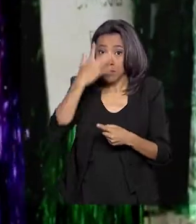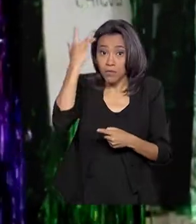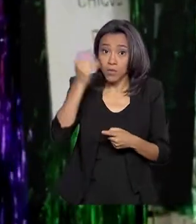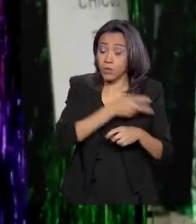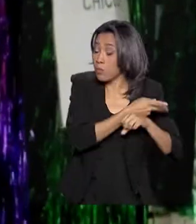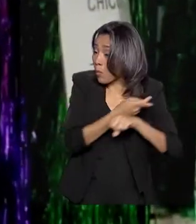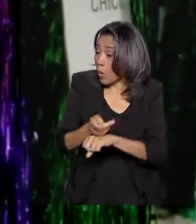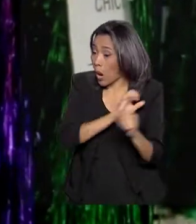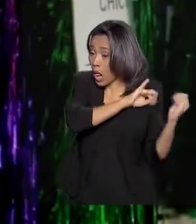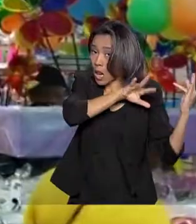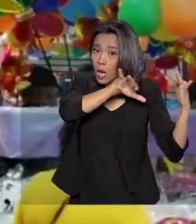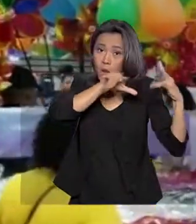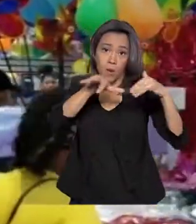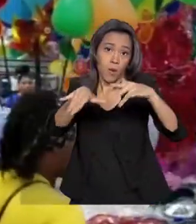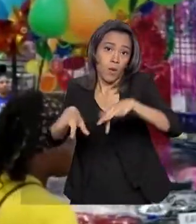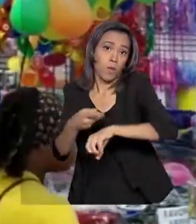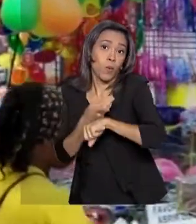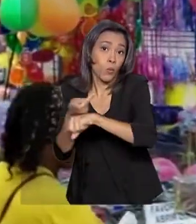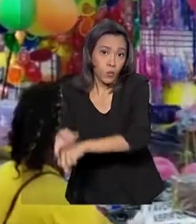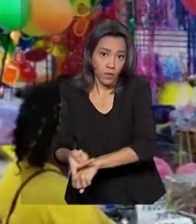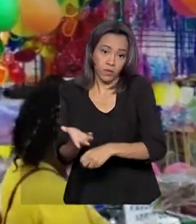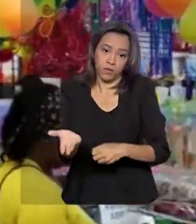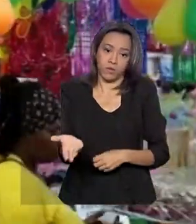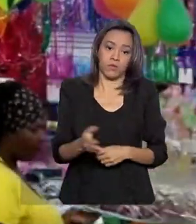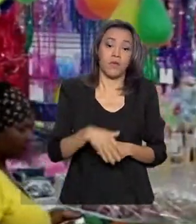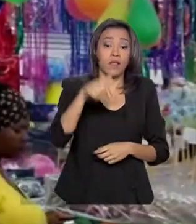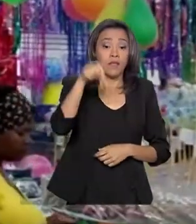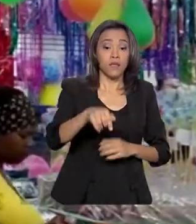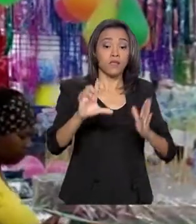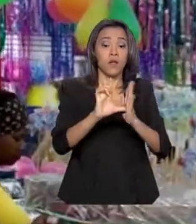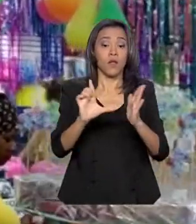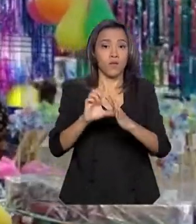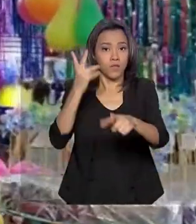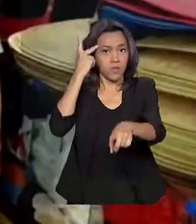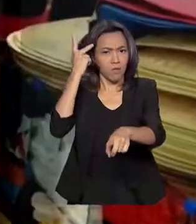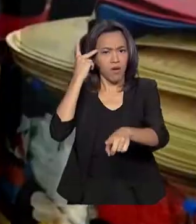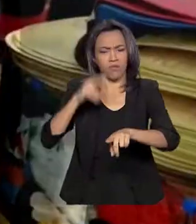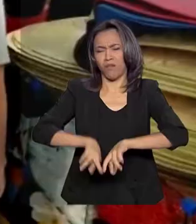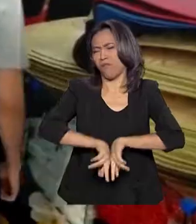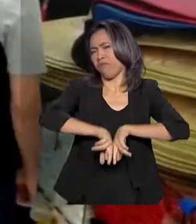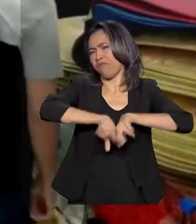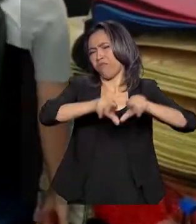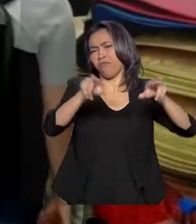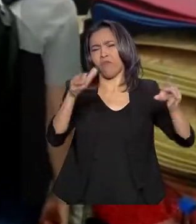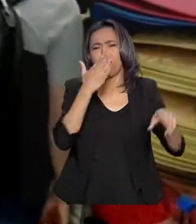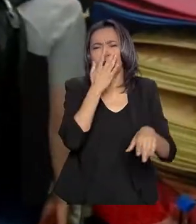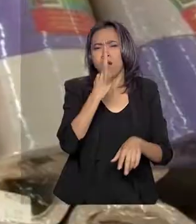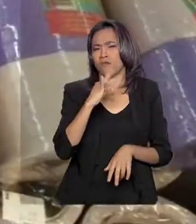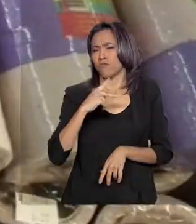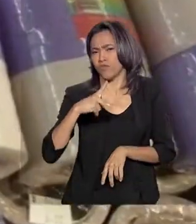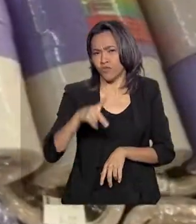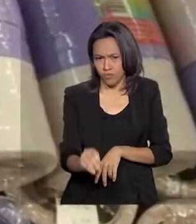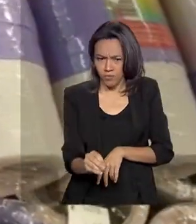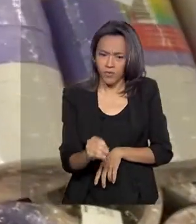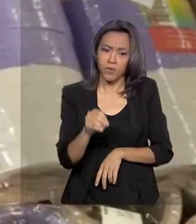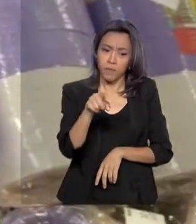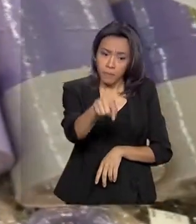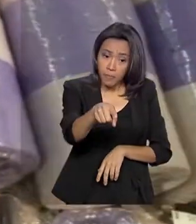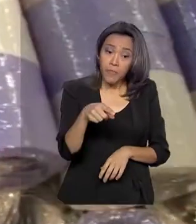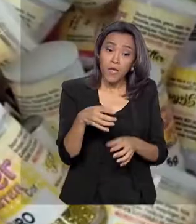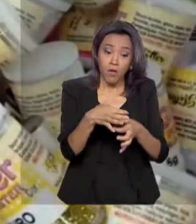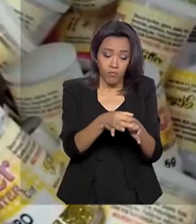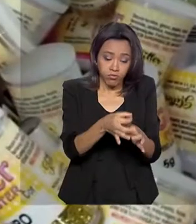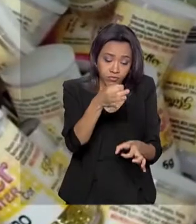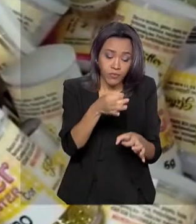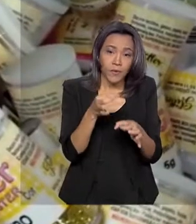ser muito procurada. Nesta loja em São Paulo, tem todo tipo de produto para o carnaval. A serpentina e o potinho